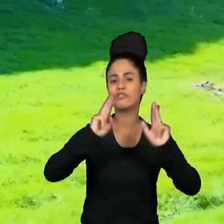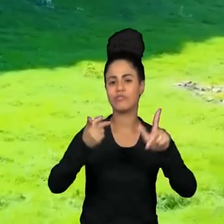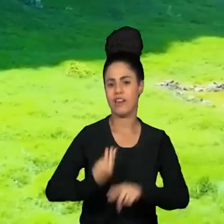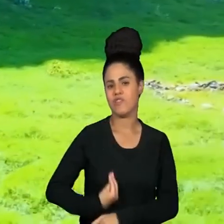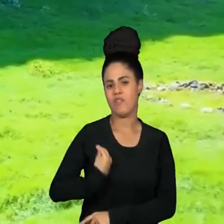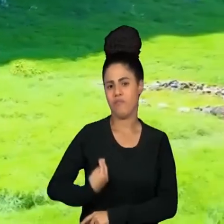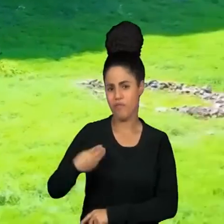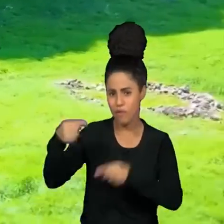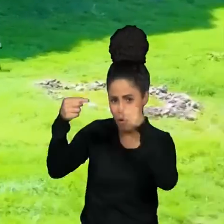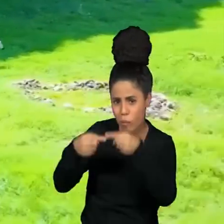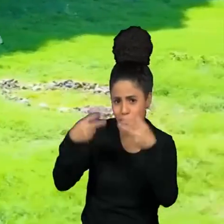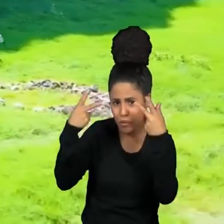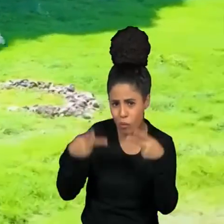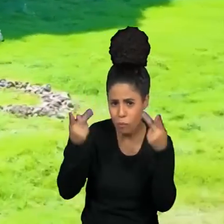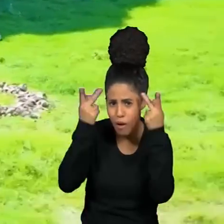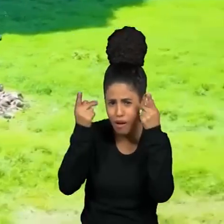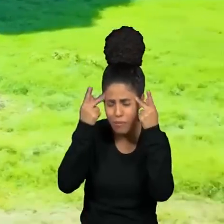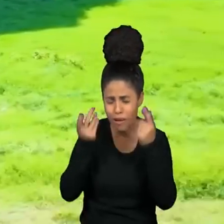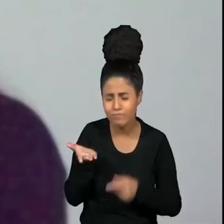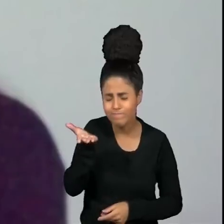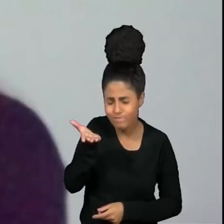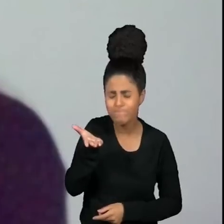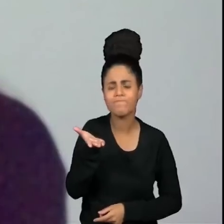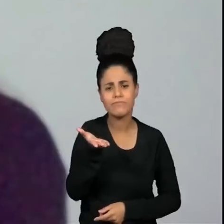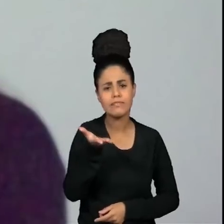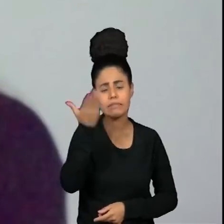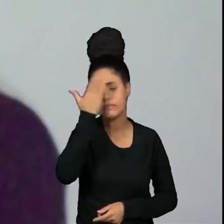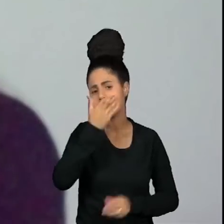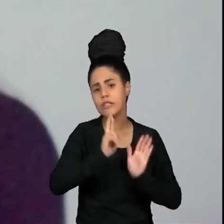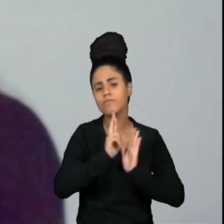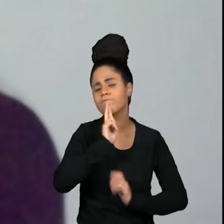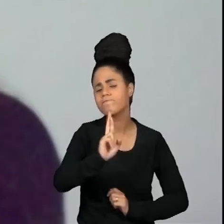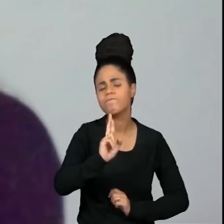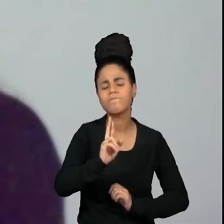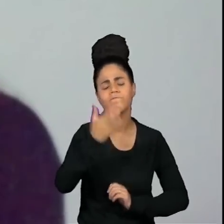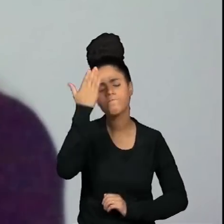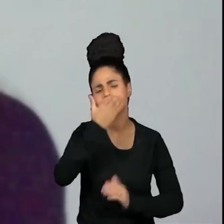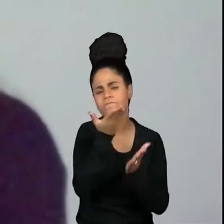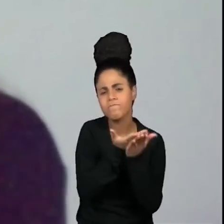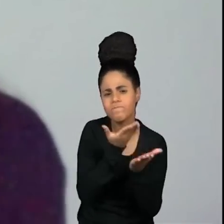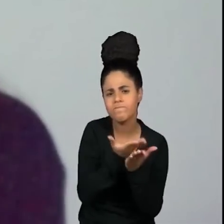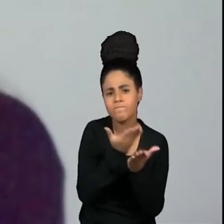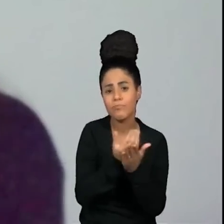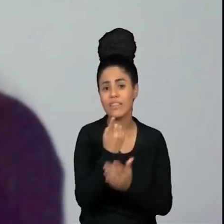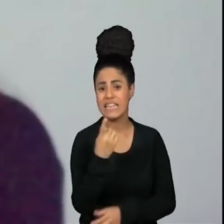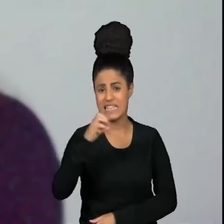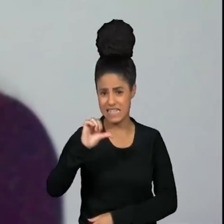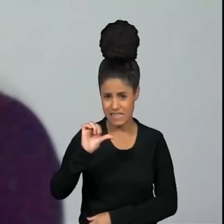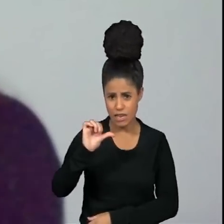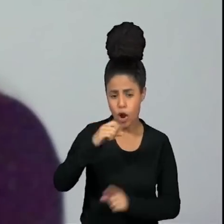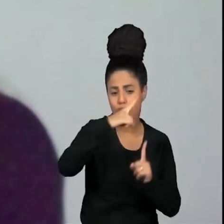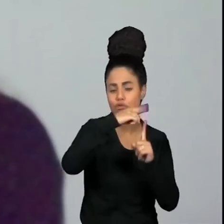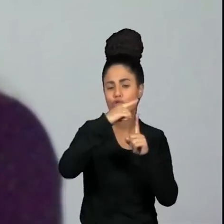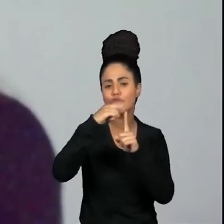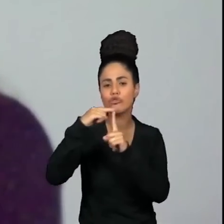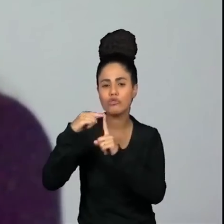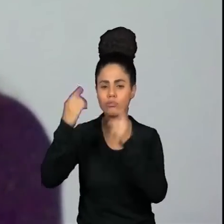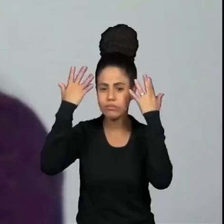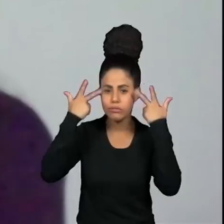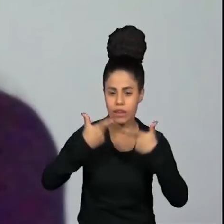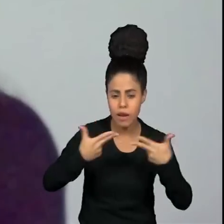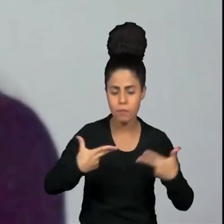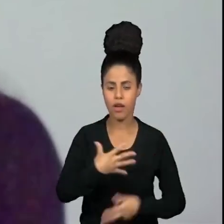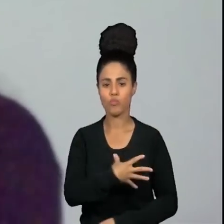viveriam. Eu acredito que o resultado que mais chama atenção é o fato de que pelo menos 19 espécies de grandes mamíferos